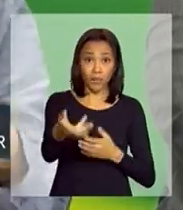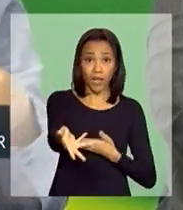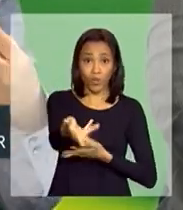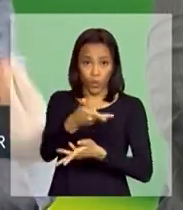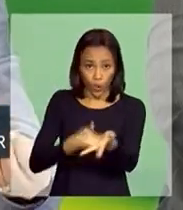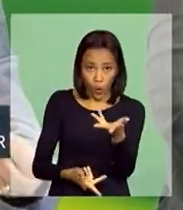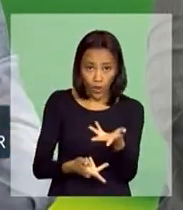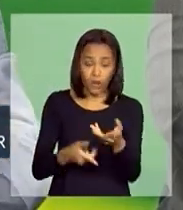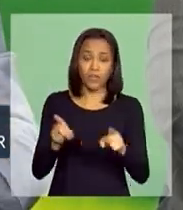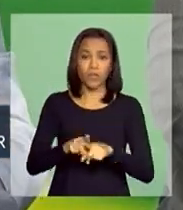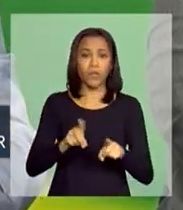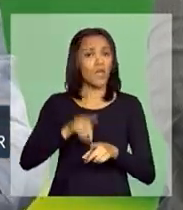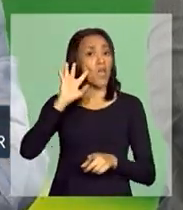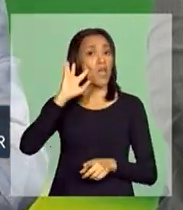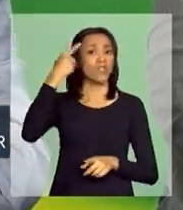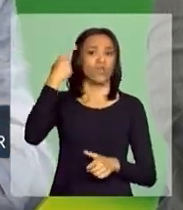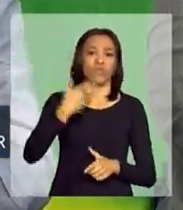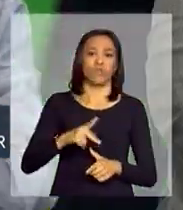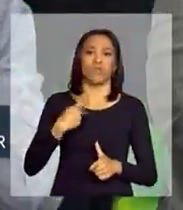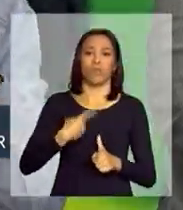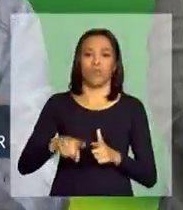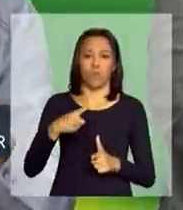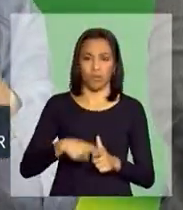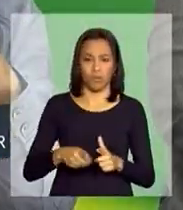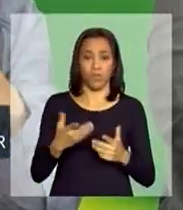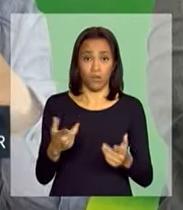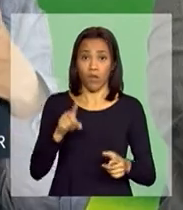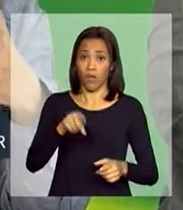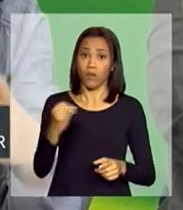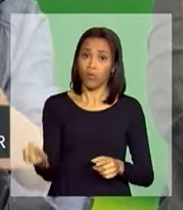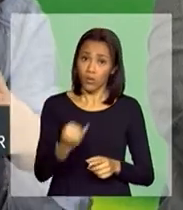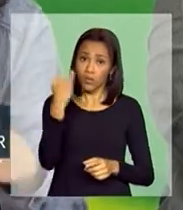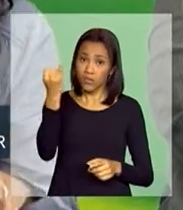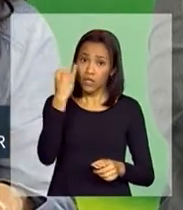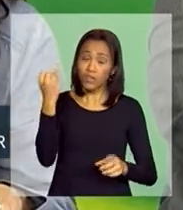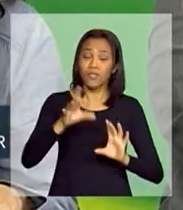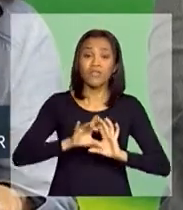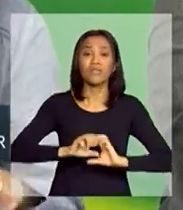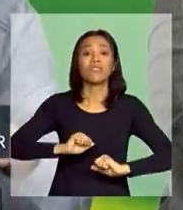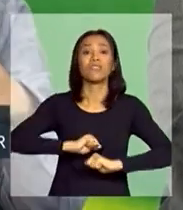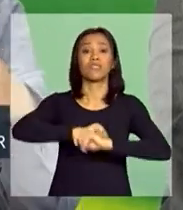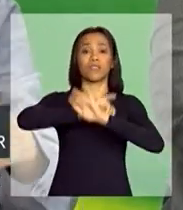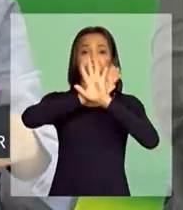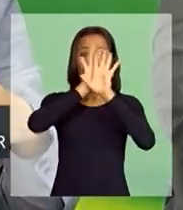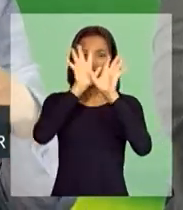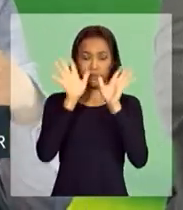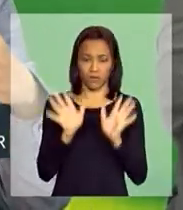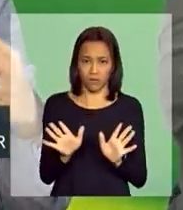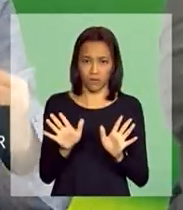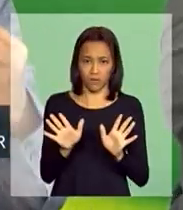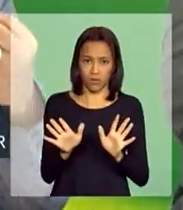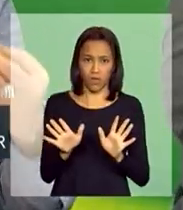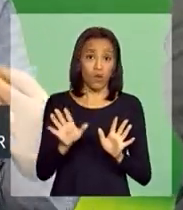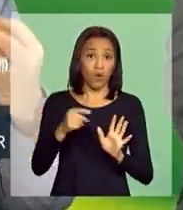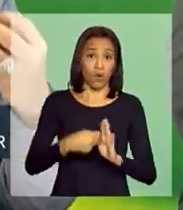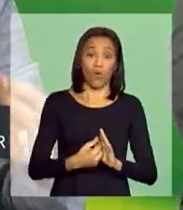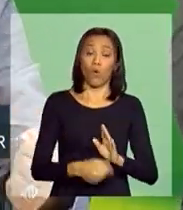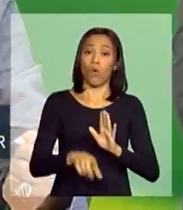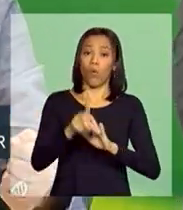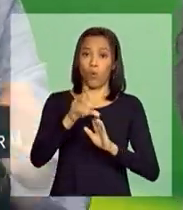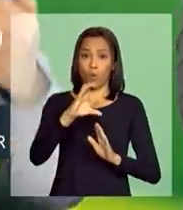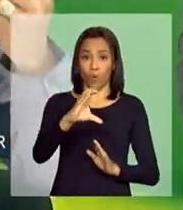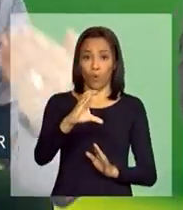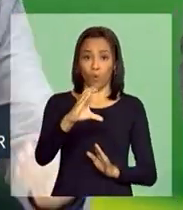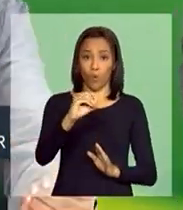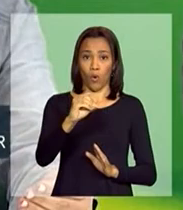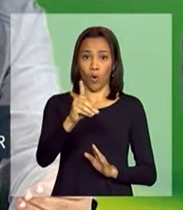e solução imediata Porque é importante deixar esse conceito muito claro o que o Código de Defesa do